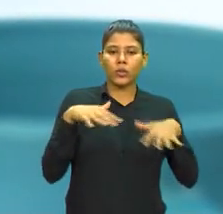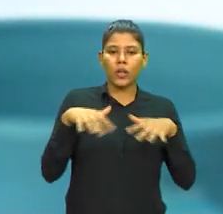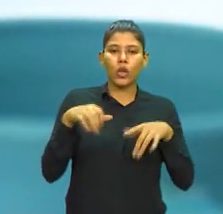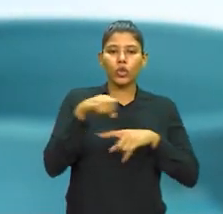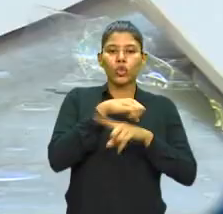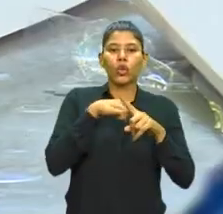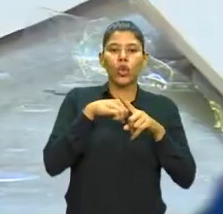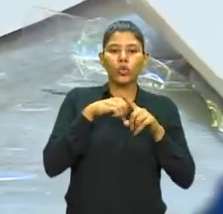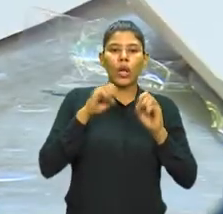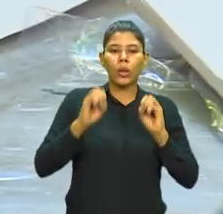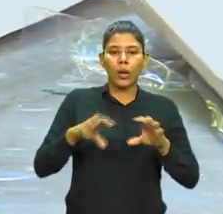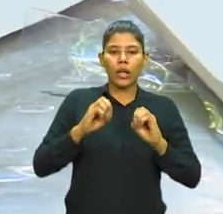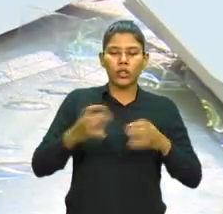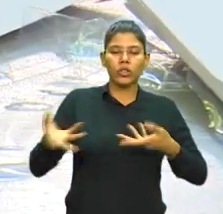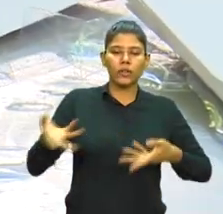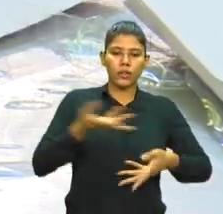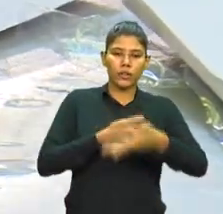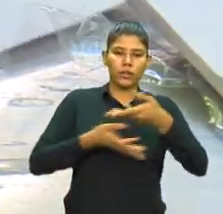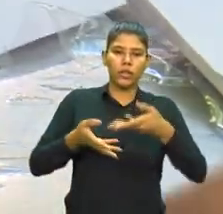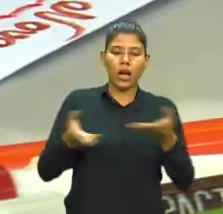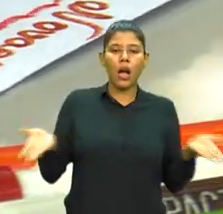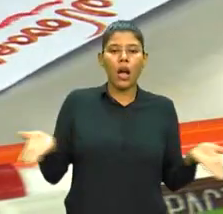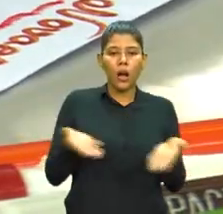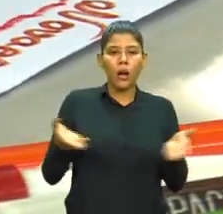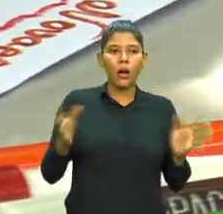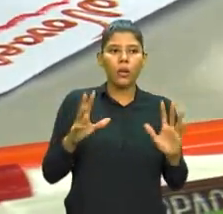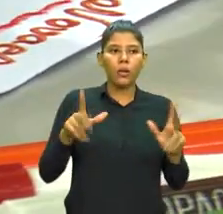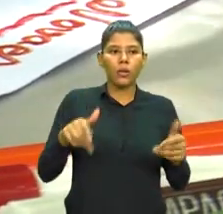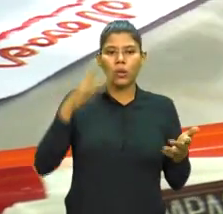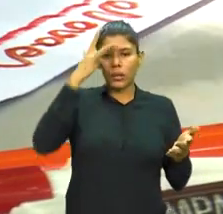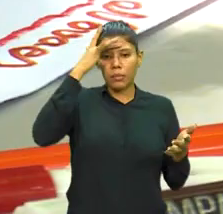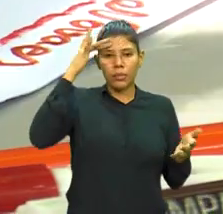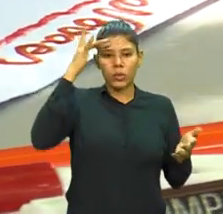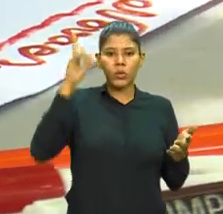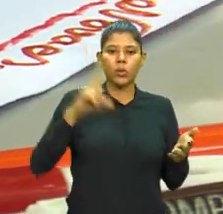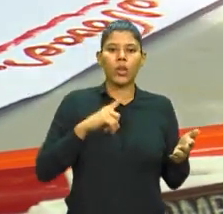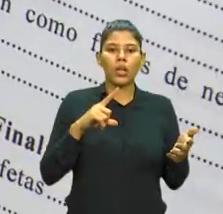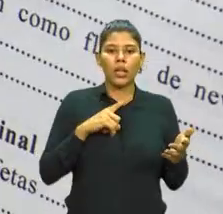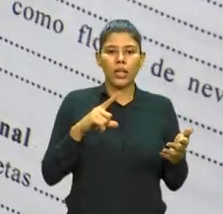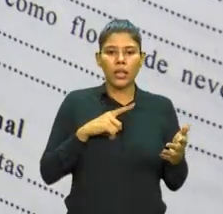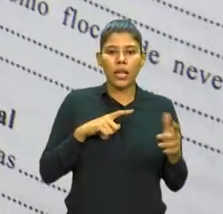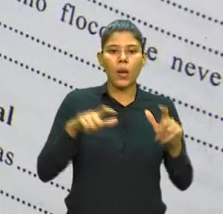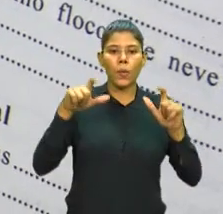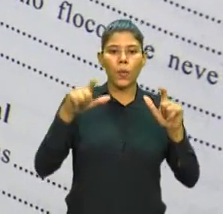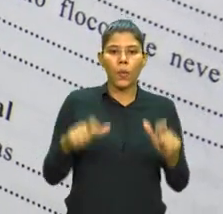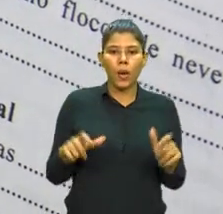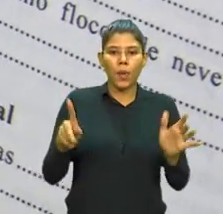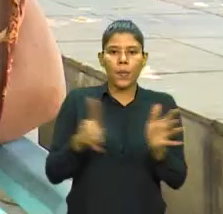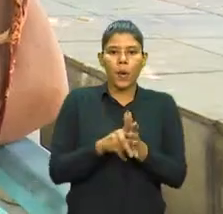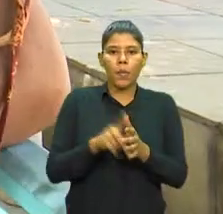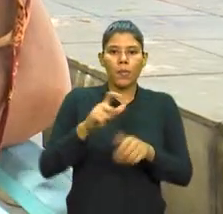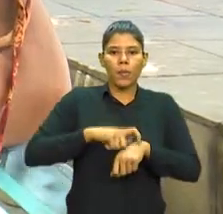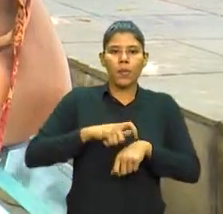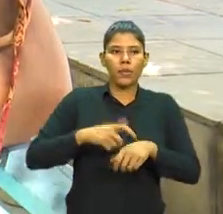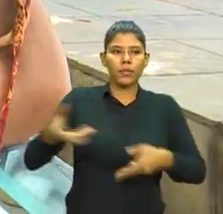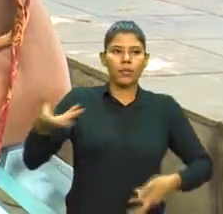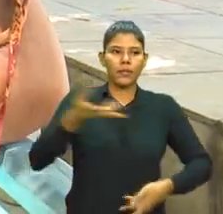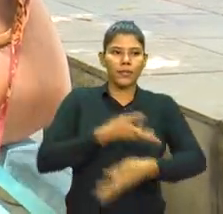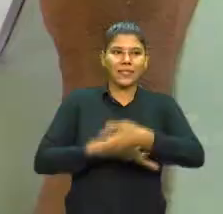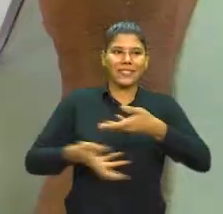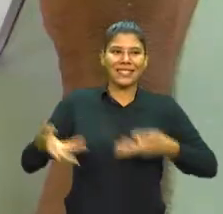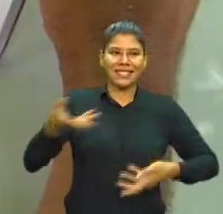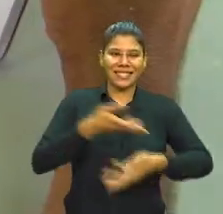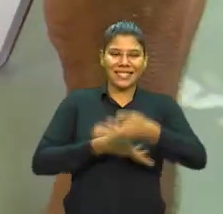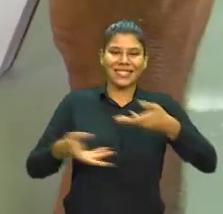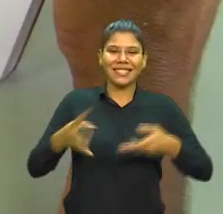socioeducativas agora todas essas pessoas contam com um novo espaço para momentos de interação e conhecimento